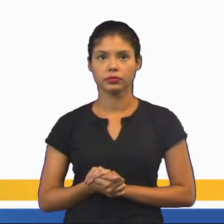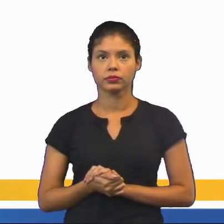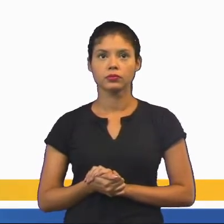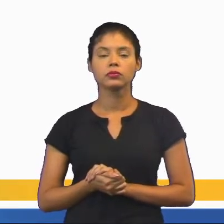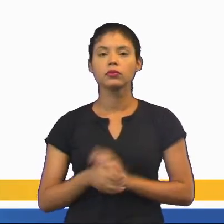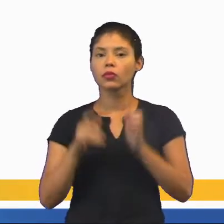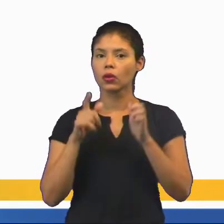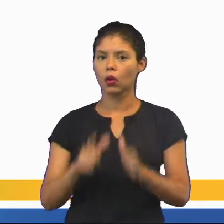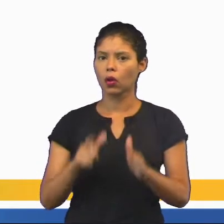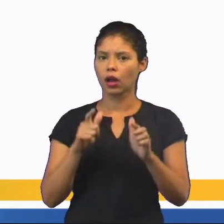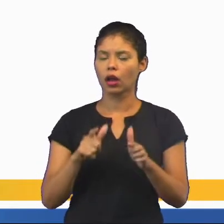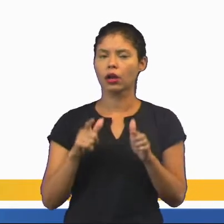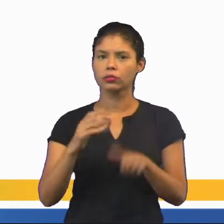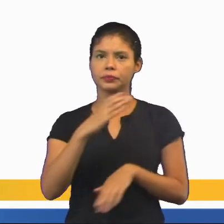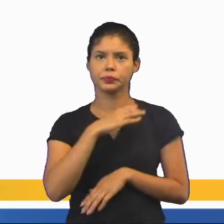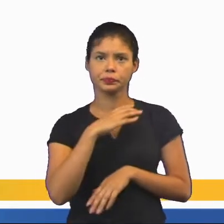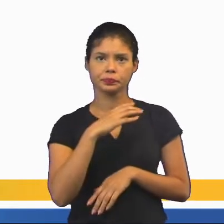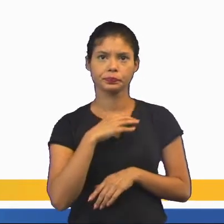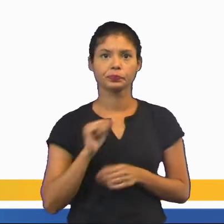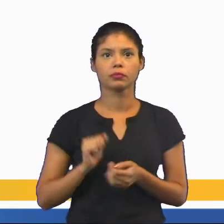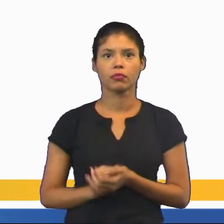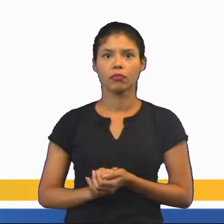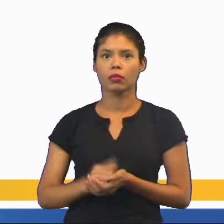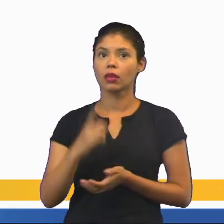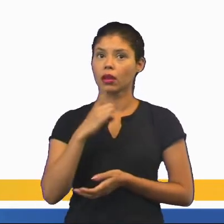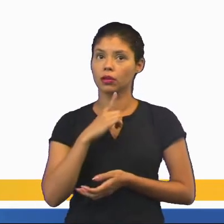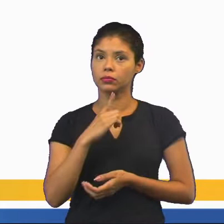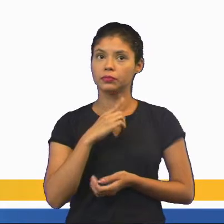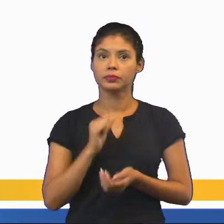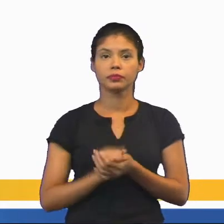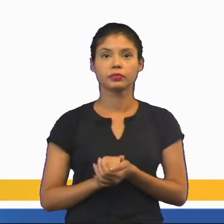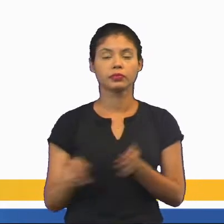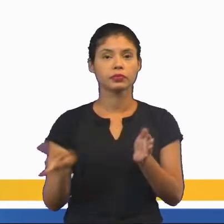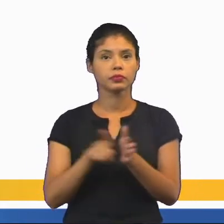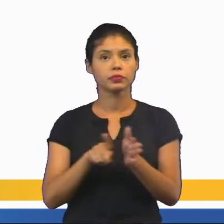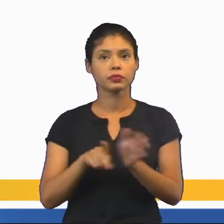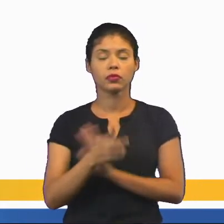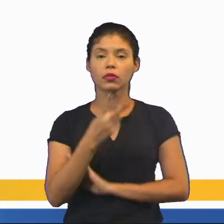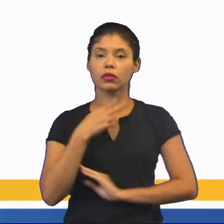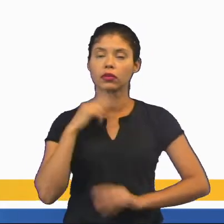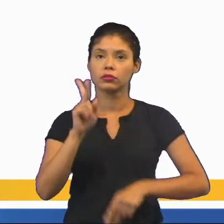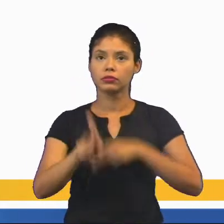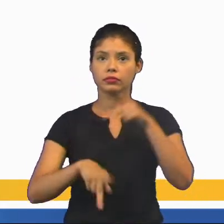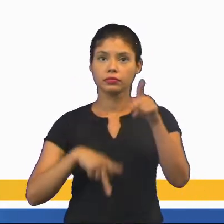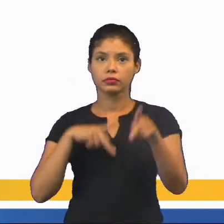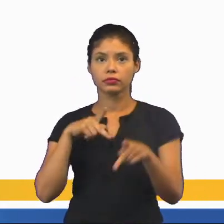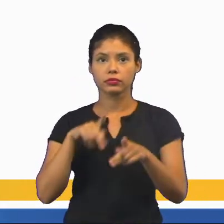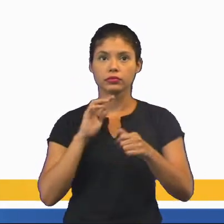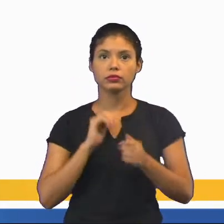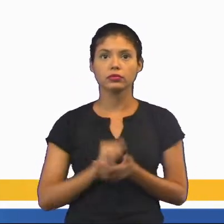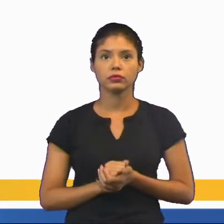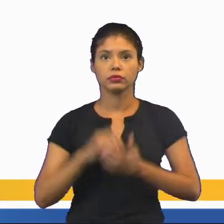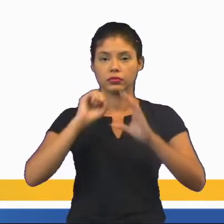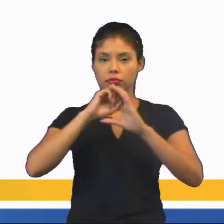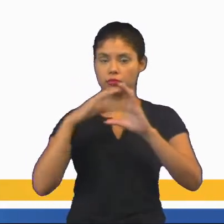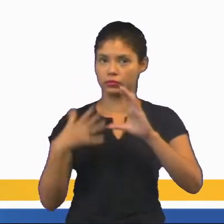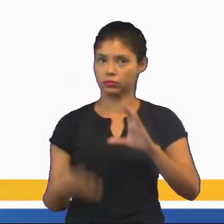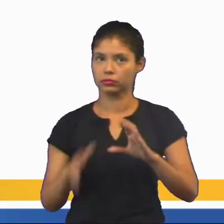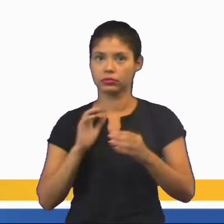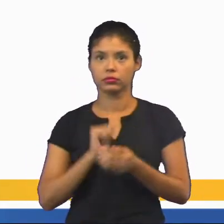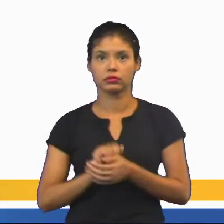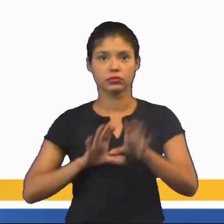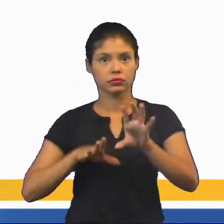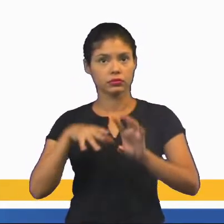O espaço urbano é a área constituída pela justaposição de ocupações populacionais